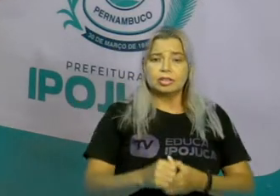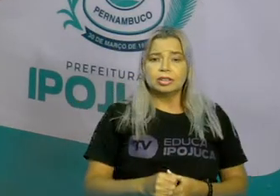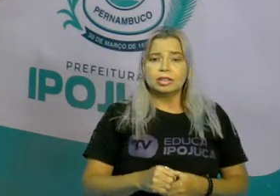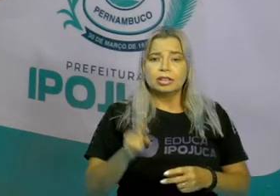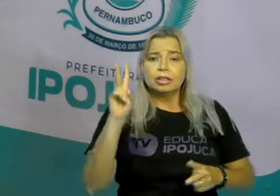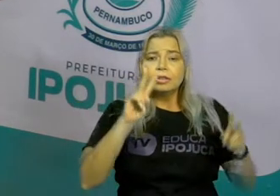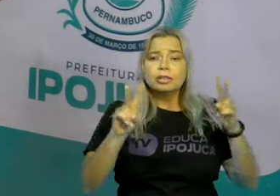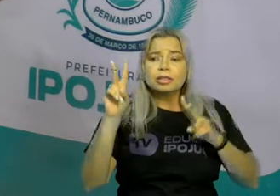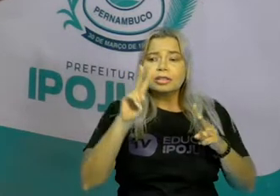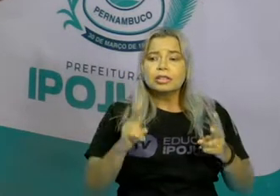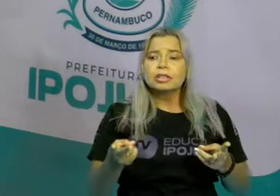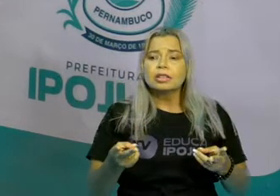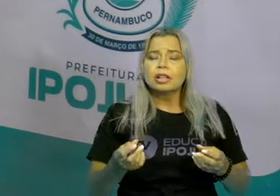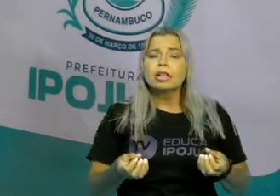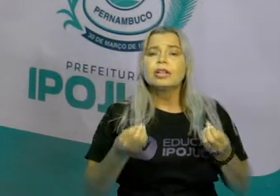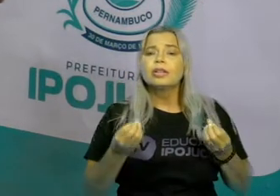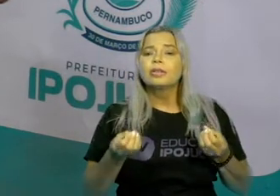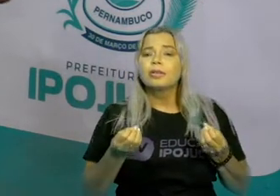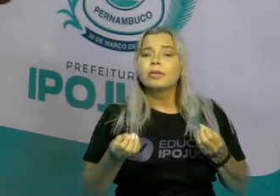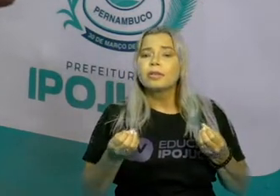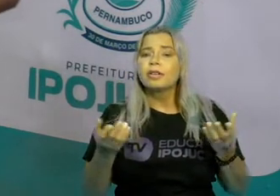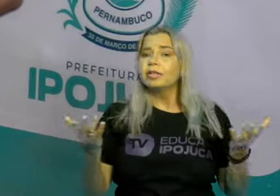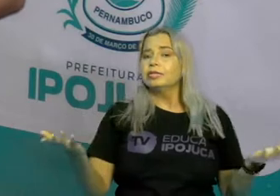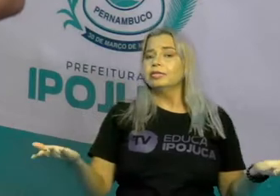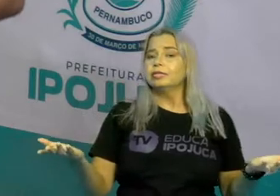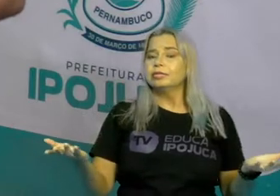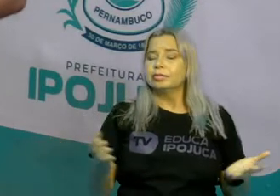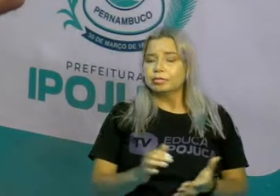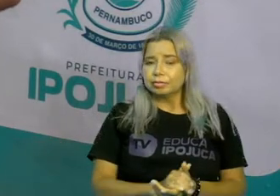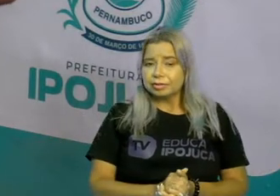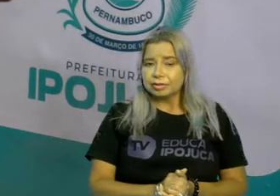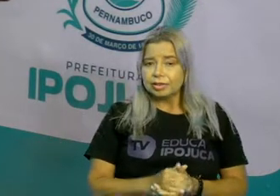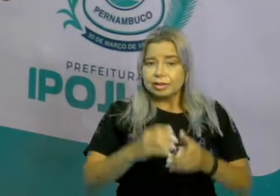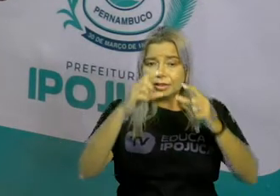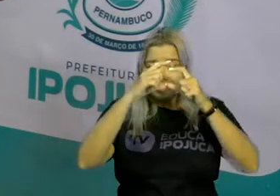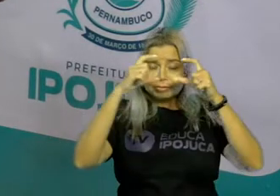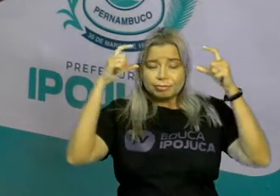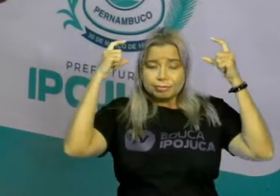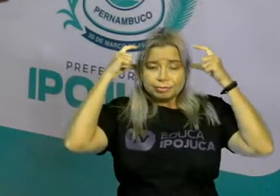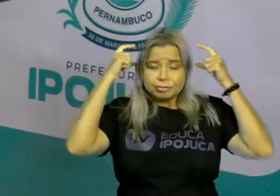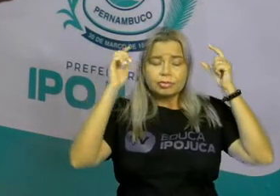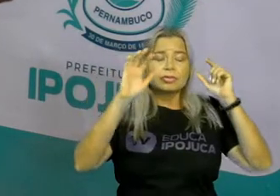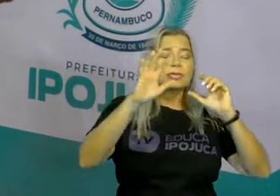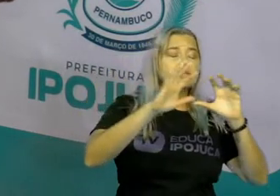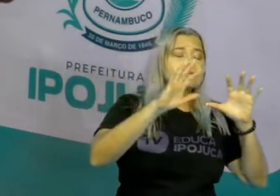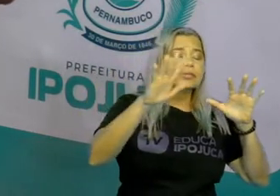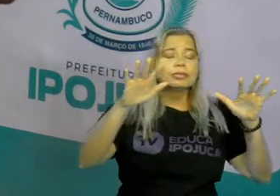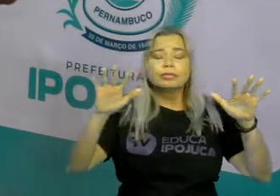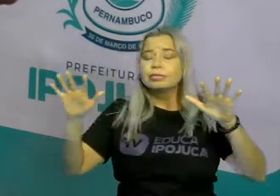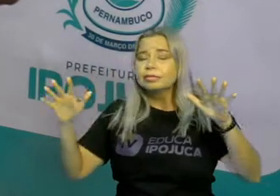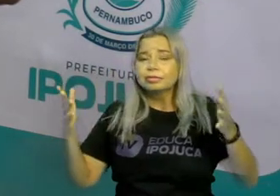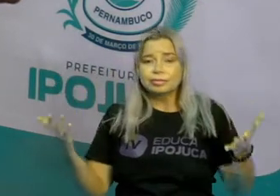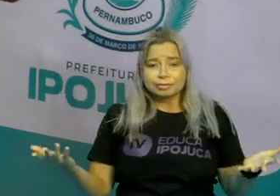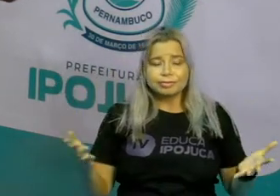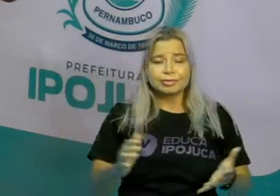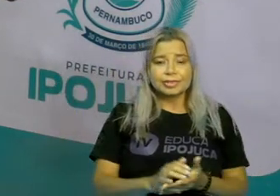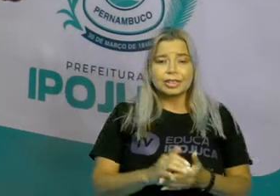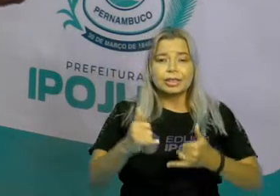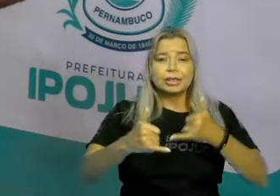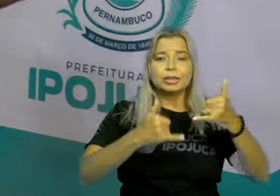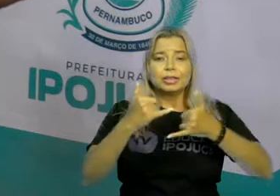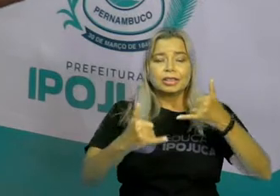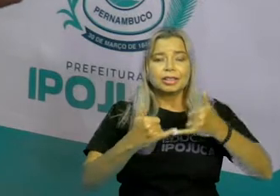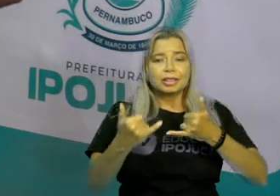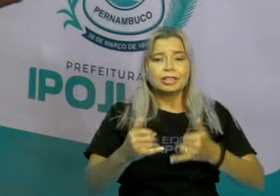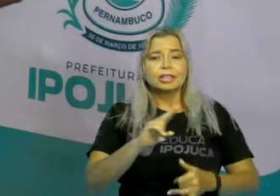Descobriu? É a nossa terceira opção. É a brincadeira da cabra cega. É isso mesmo. Quem